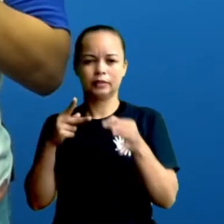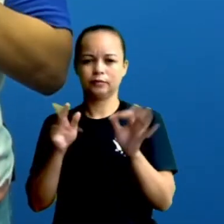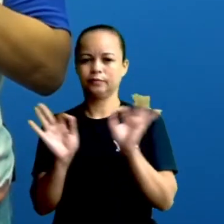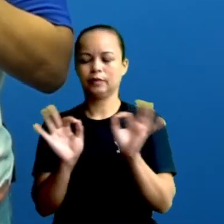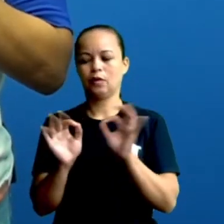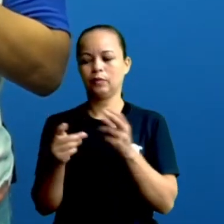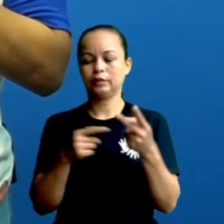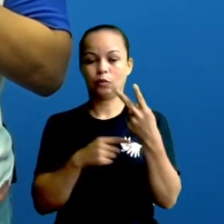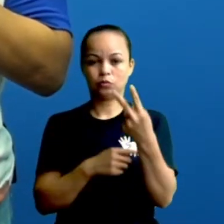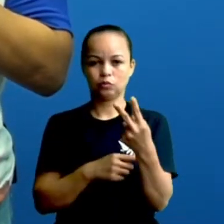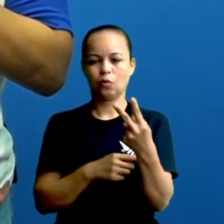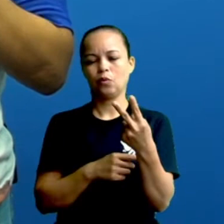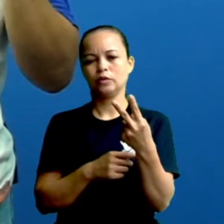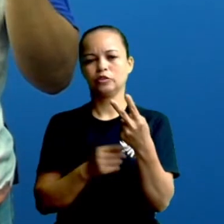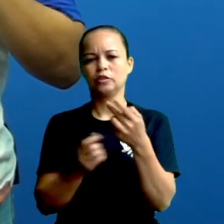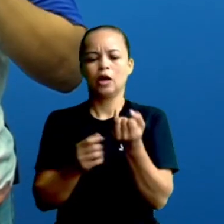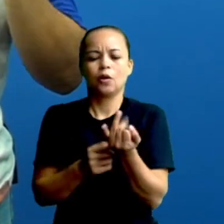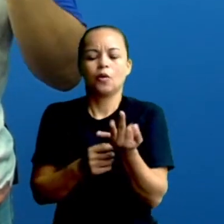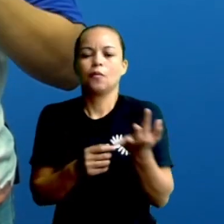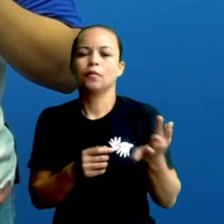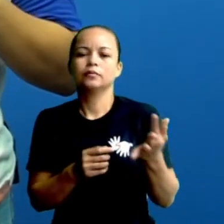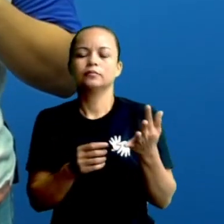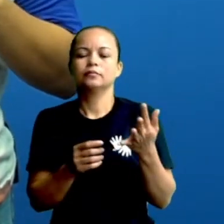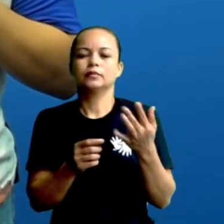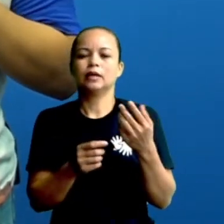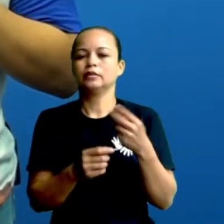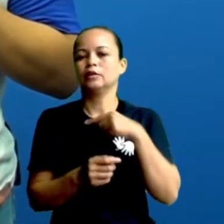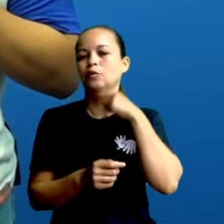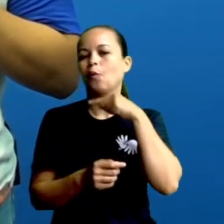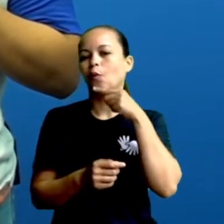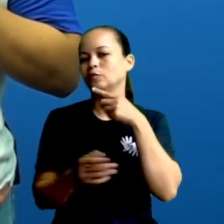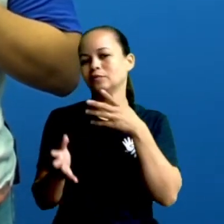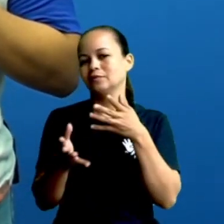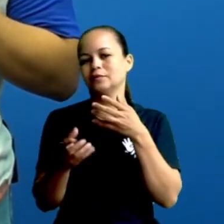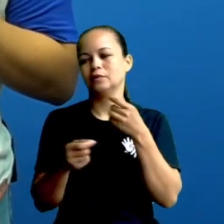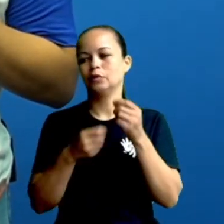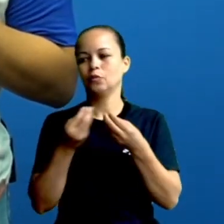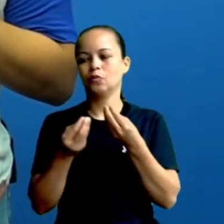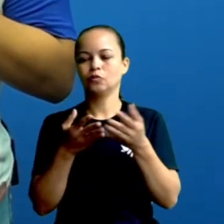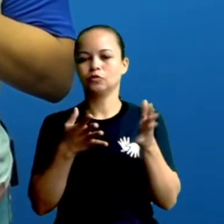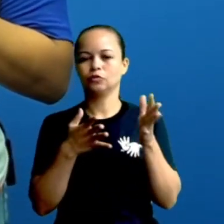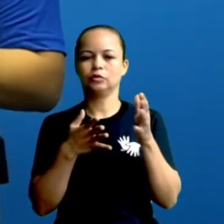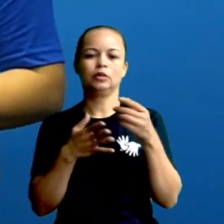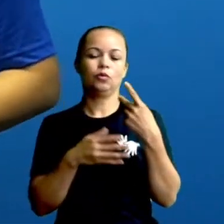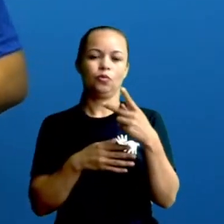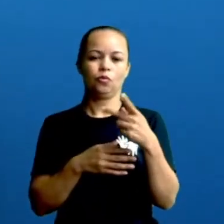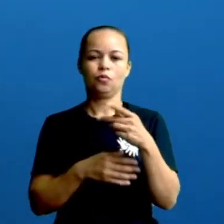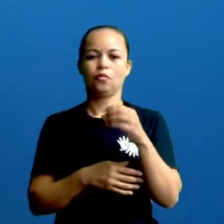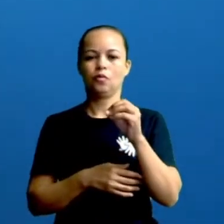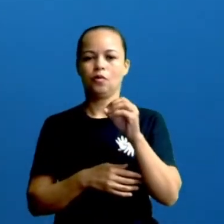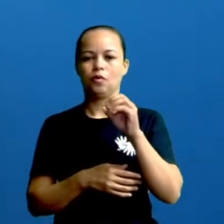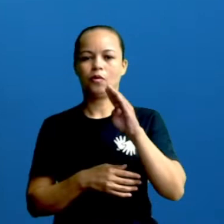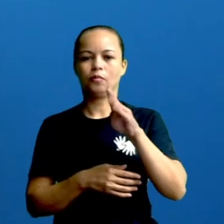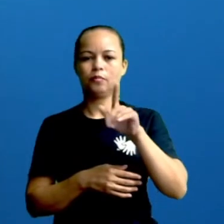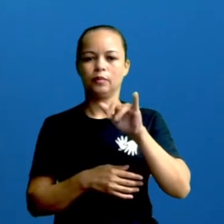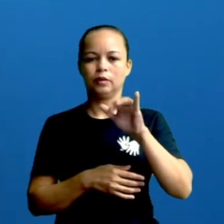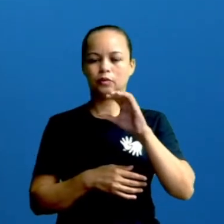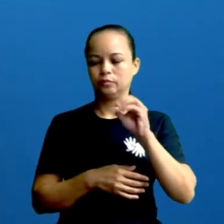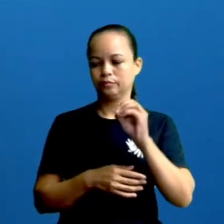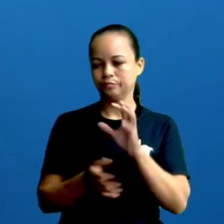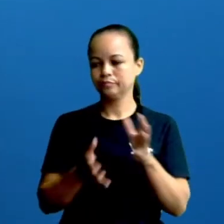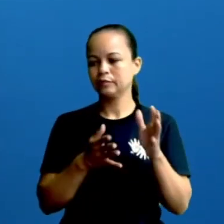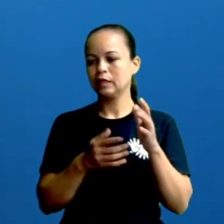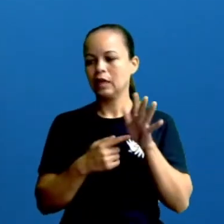quê? É a quantidade de lados que eu não vou conseguir construir um polígono, tá certo? Então, 6